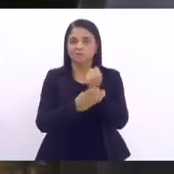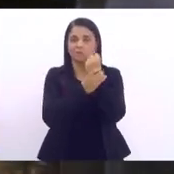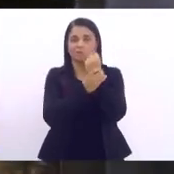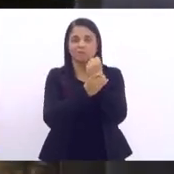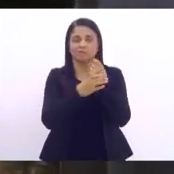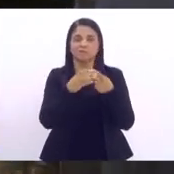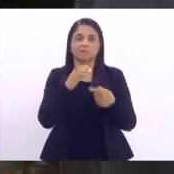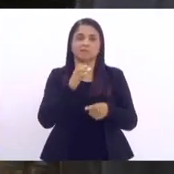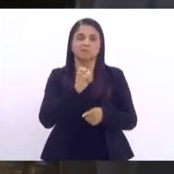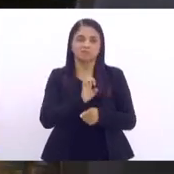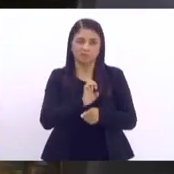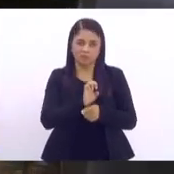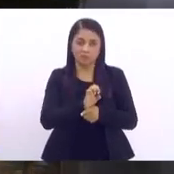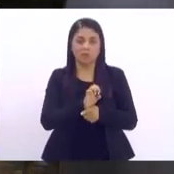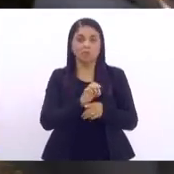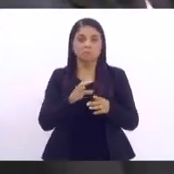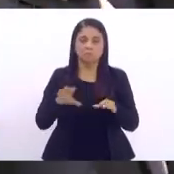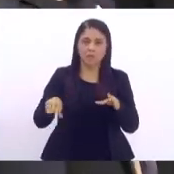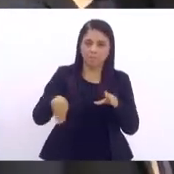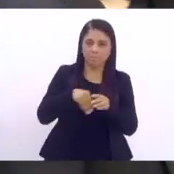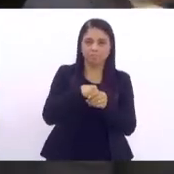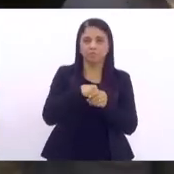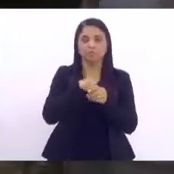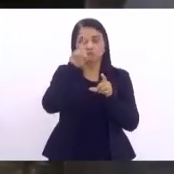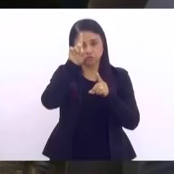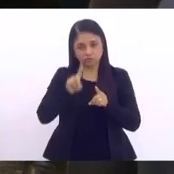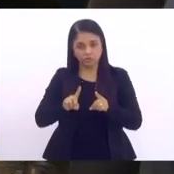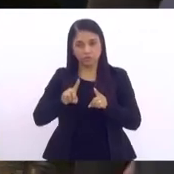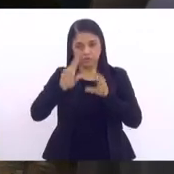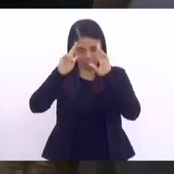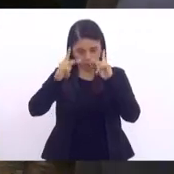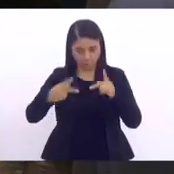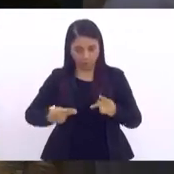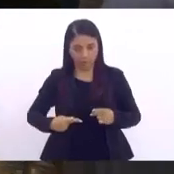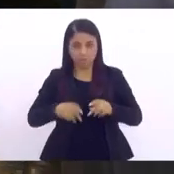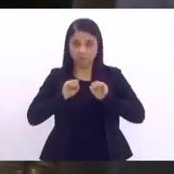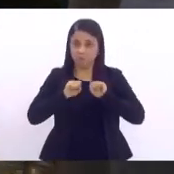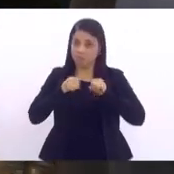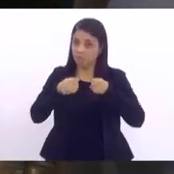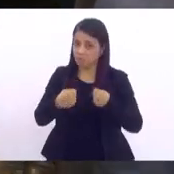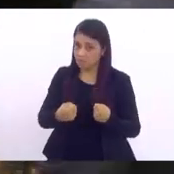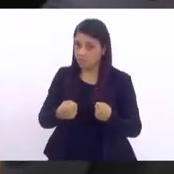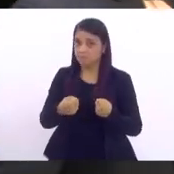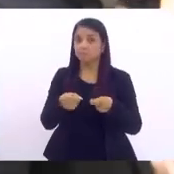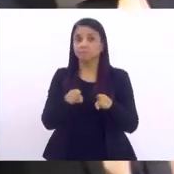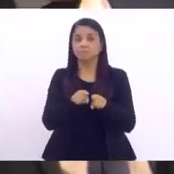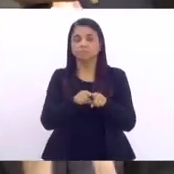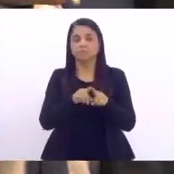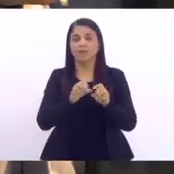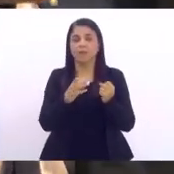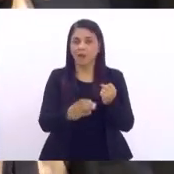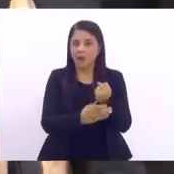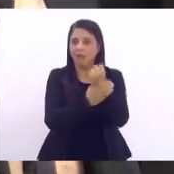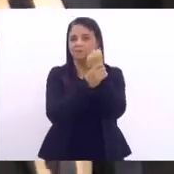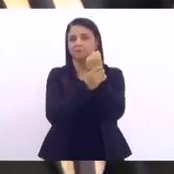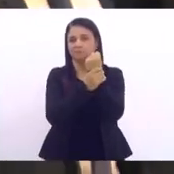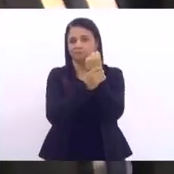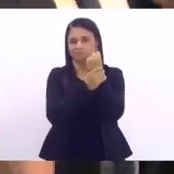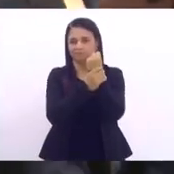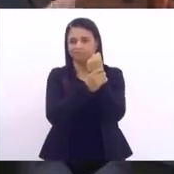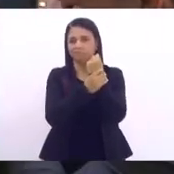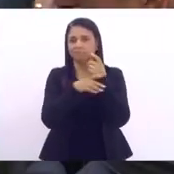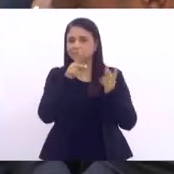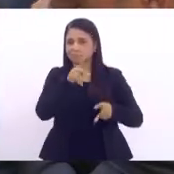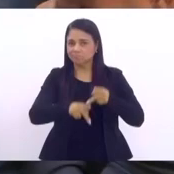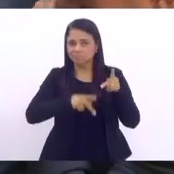direito, a perspectiva de defesa dos direitos humanos e a garantia, senhor presidente, que a população não será refém.